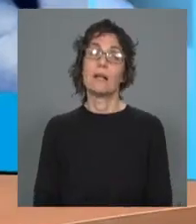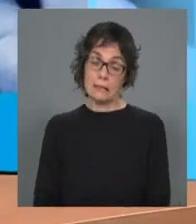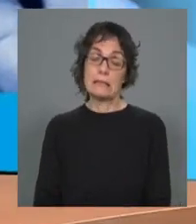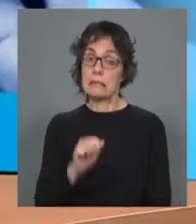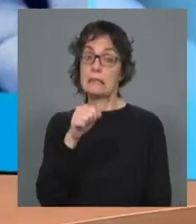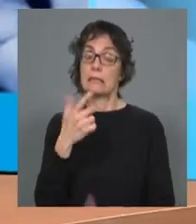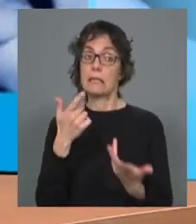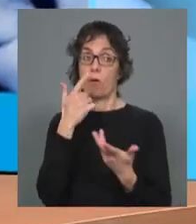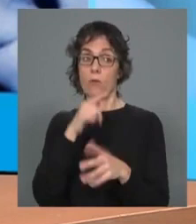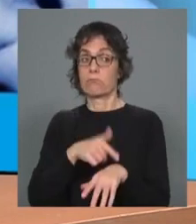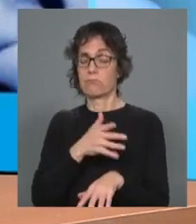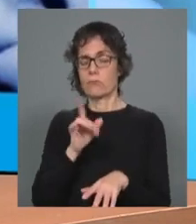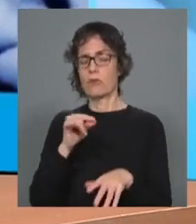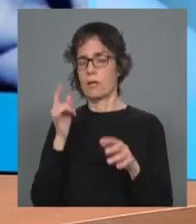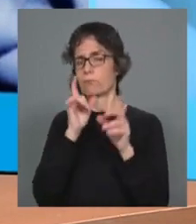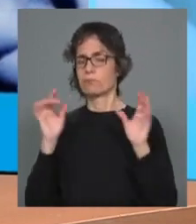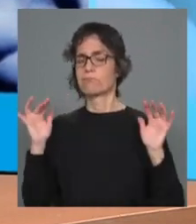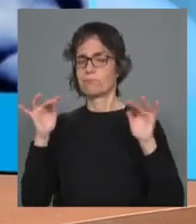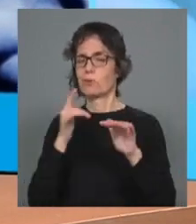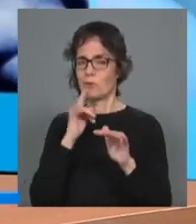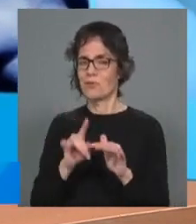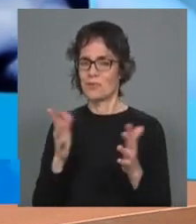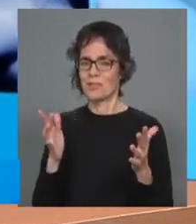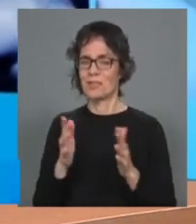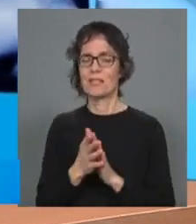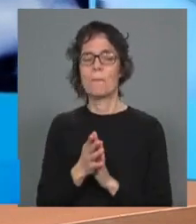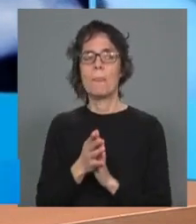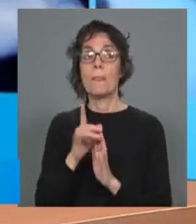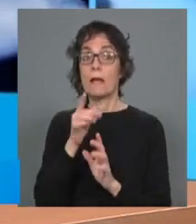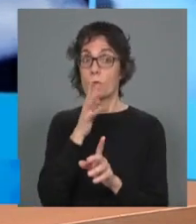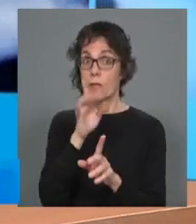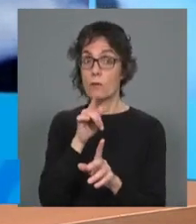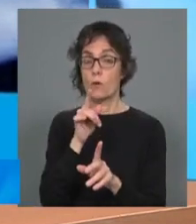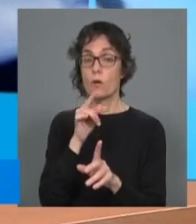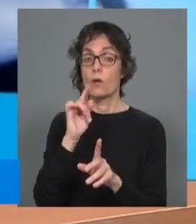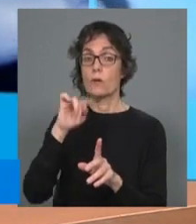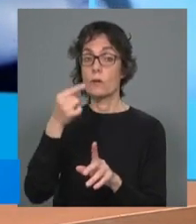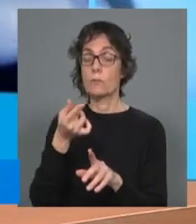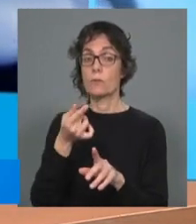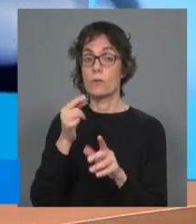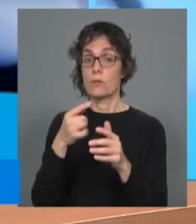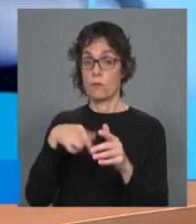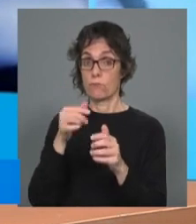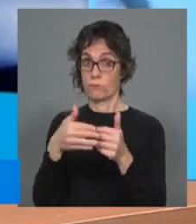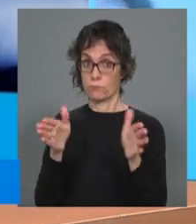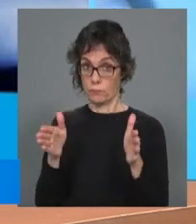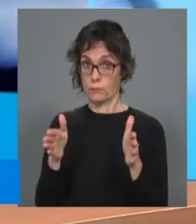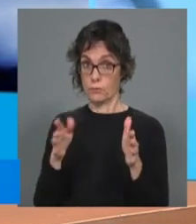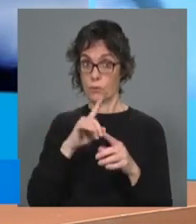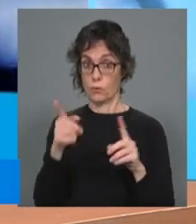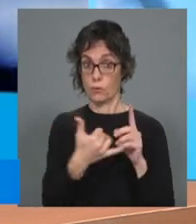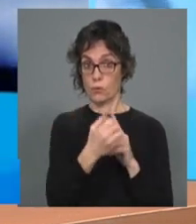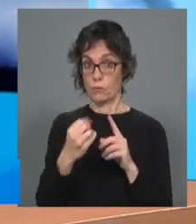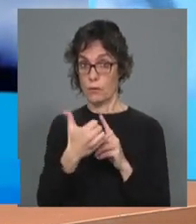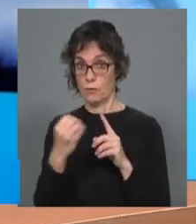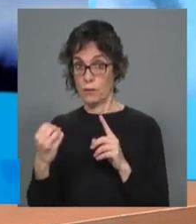regresso dos visitantes. Eu posso dizer que os primeiros visitantes que tivemos depois de reabrirmos em 2020,